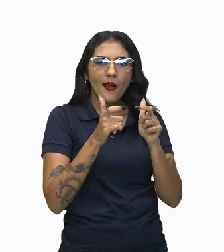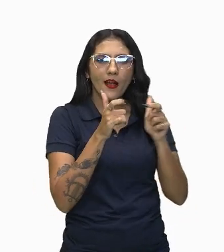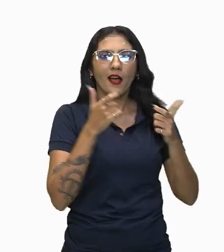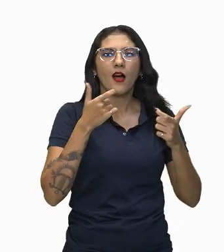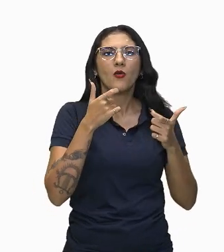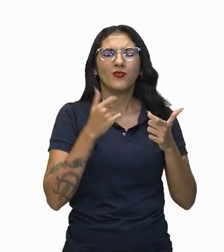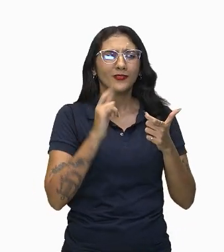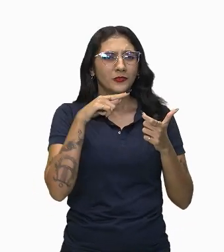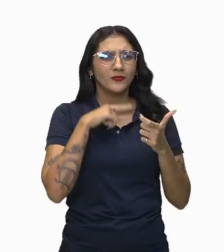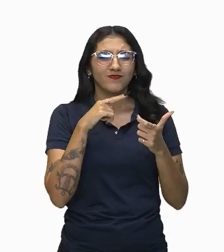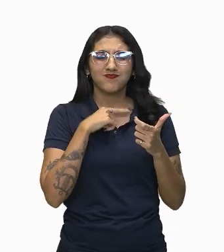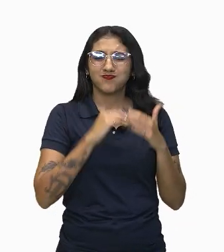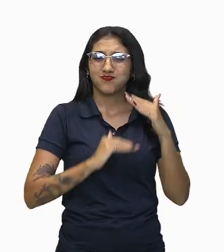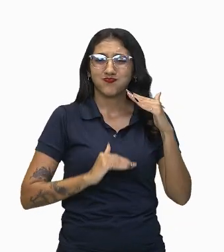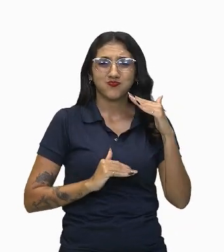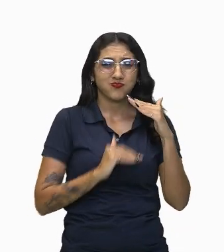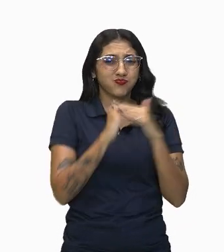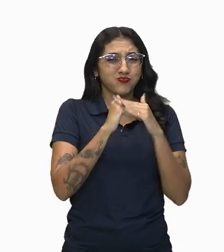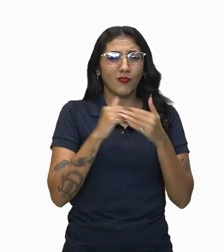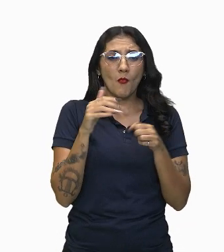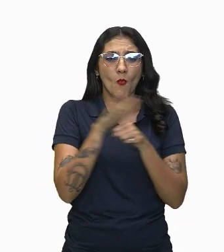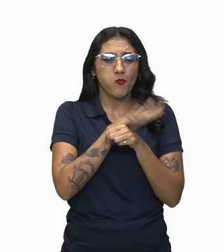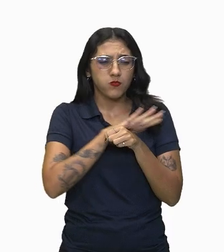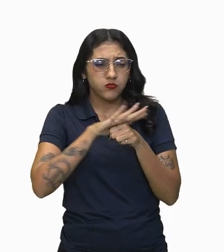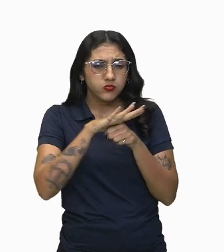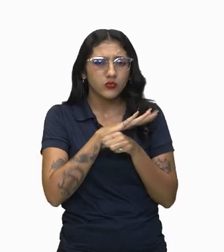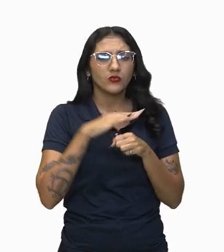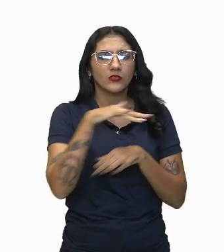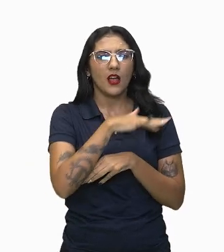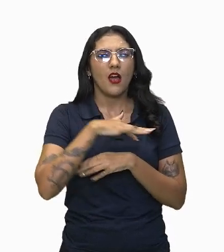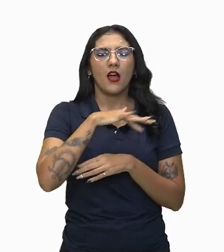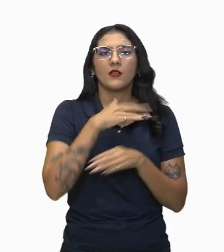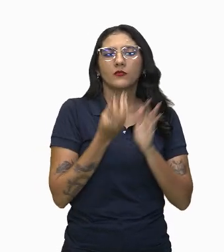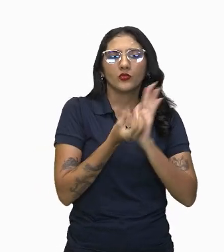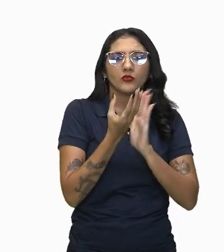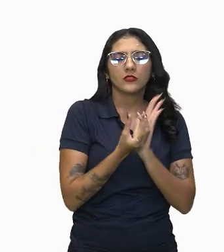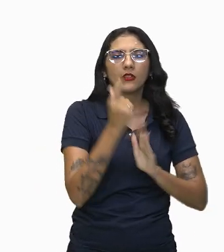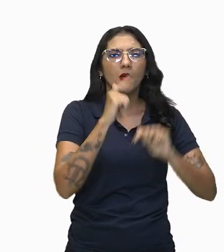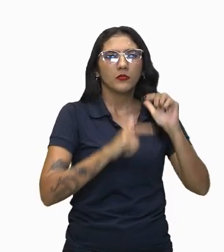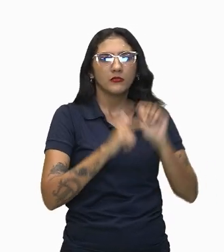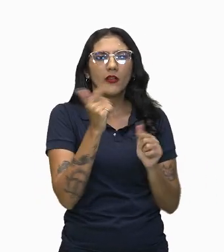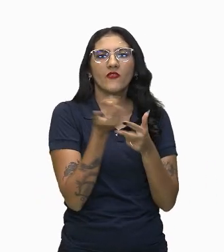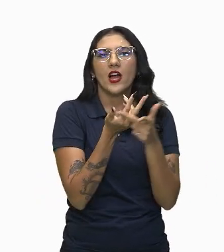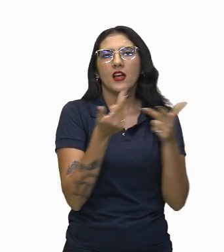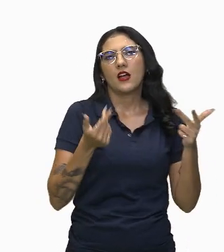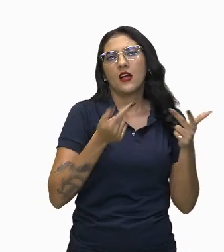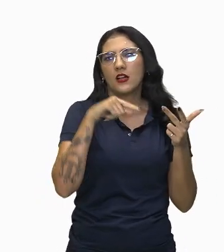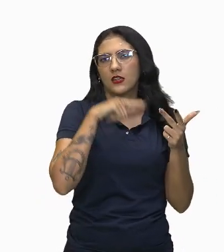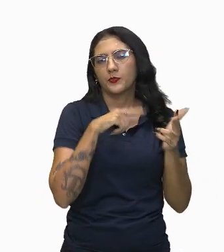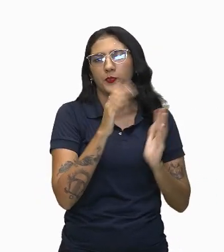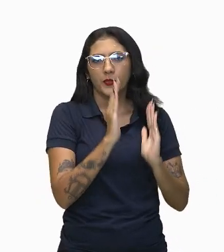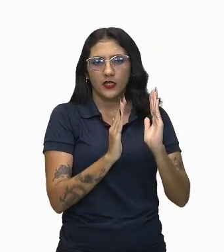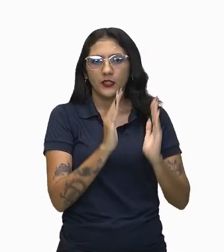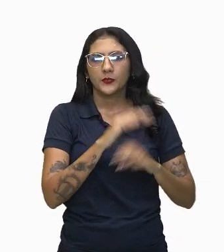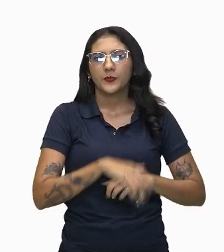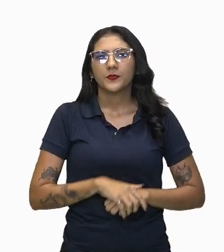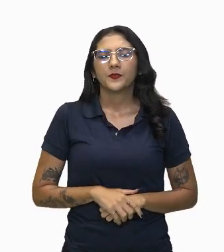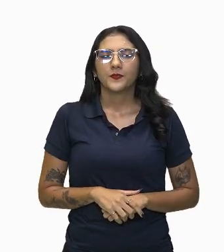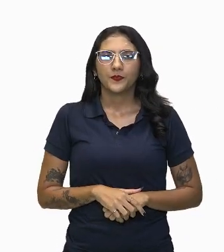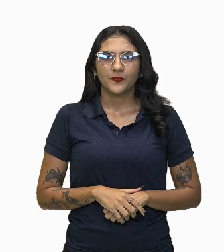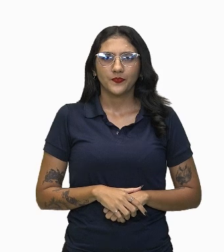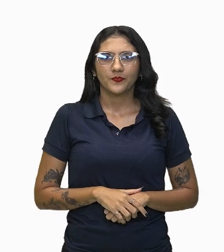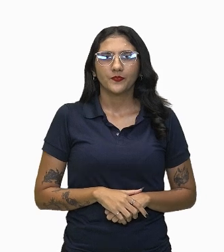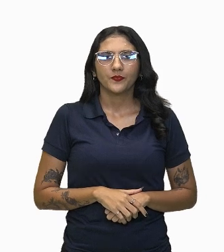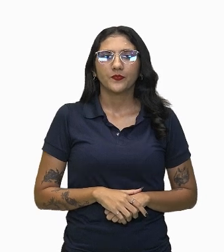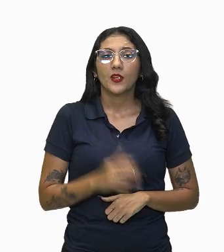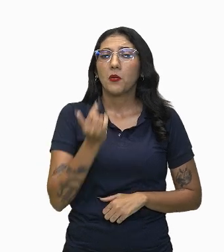ficar superlotados, tamanho aí a produção industrial daquele período. Outro fator importante vai